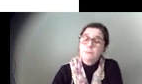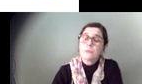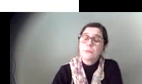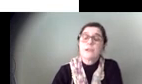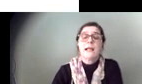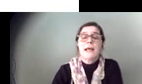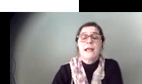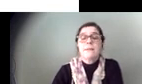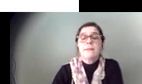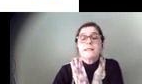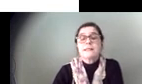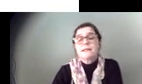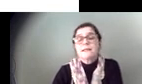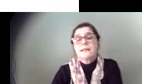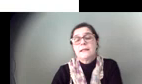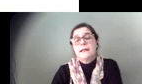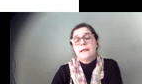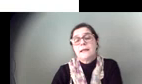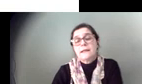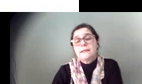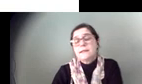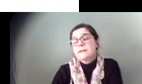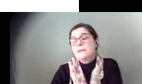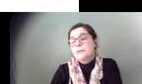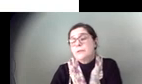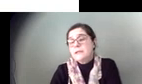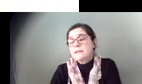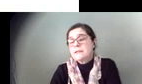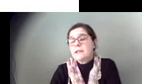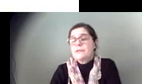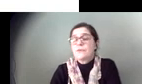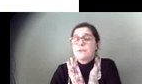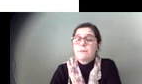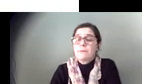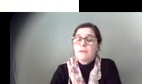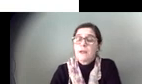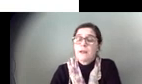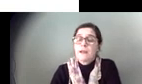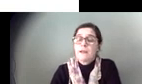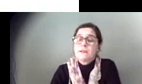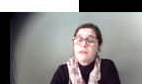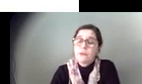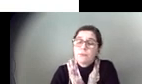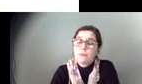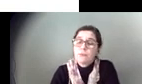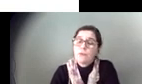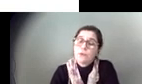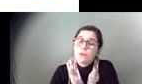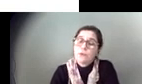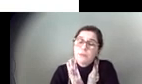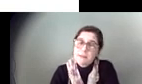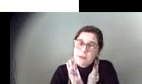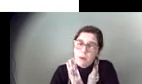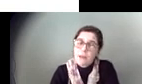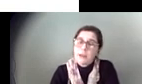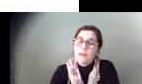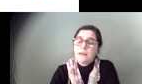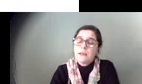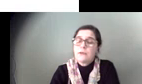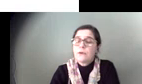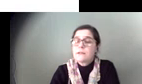atribuir. Por quê? Ela precisaria ser atribuída se elas fossem estar no modo